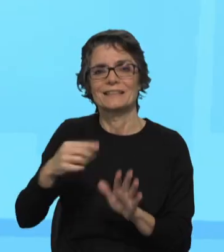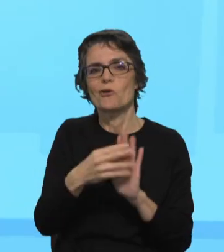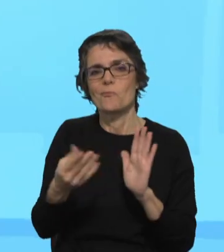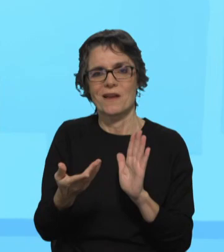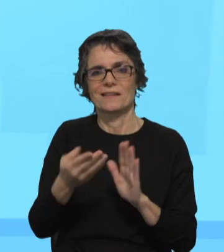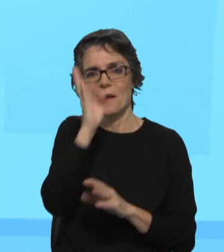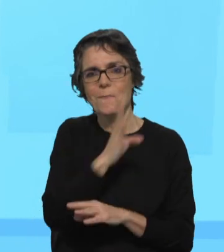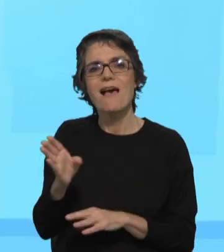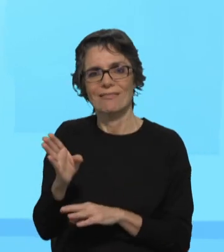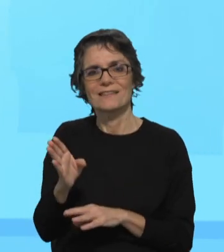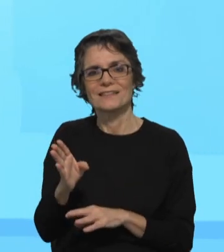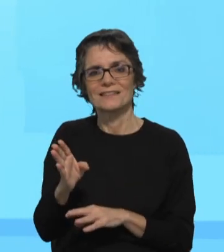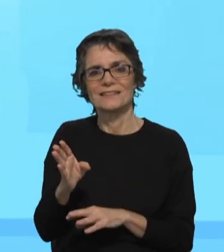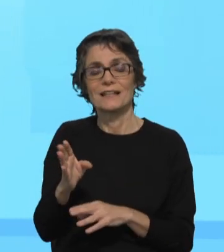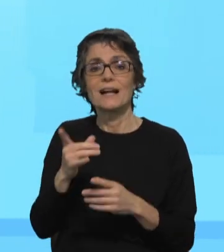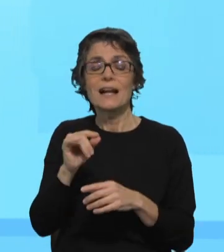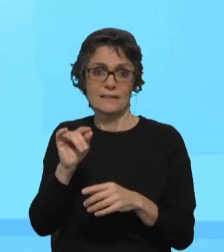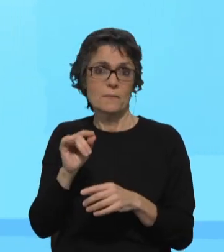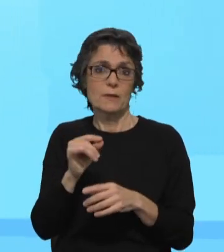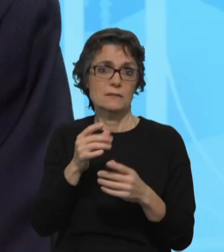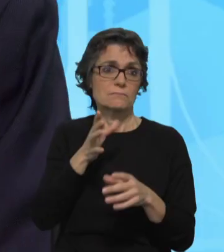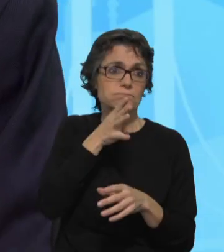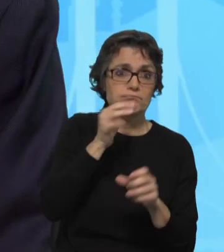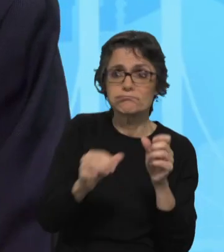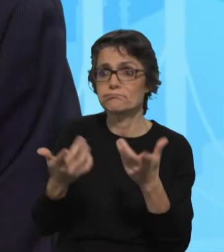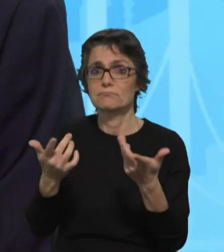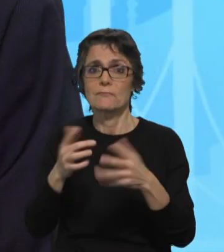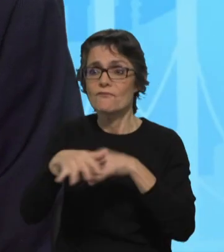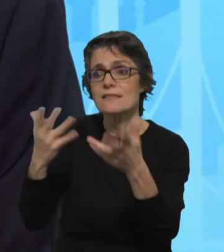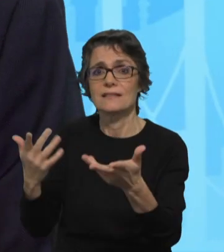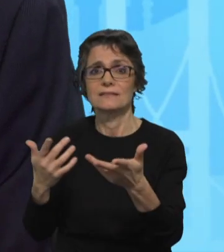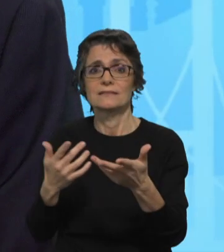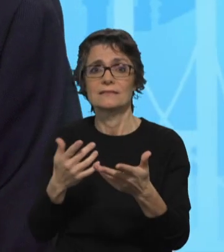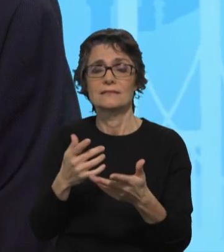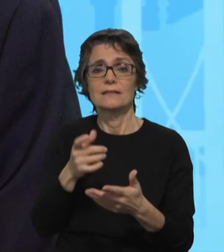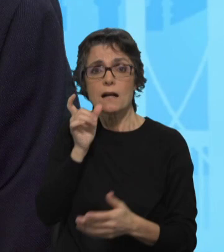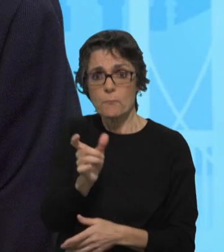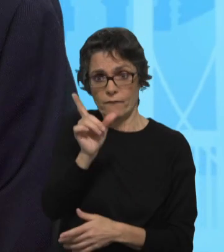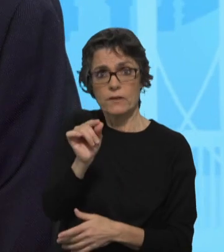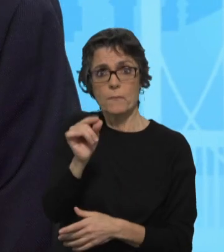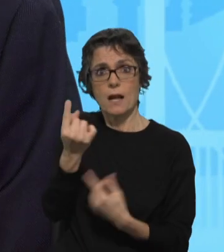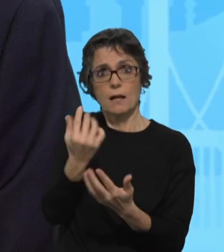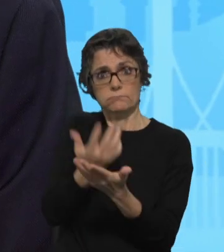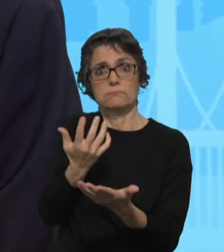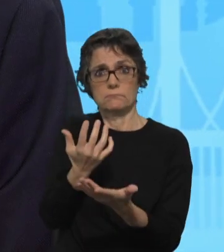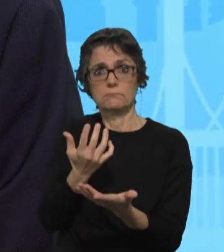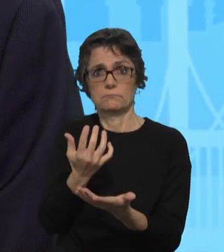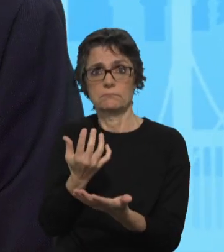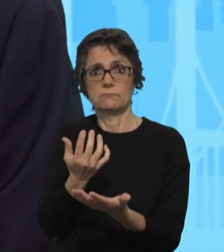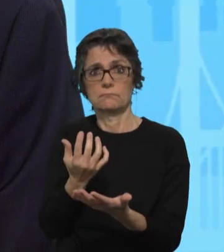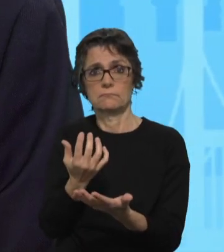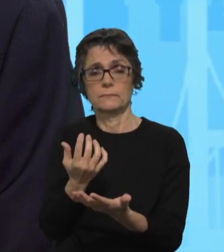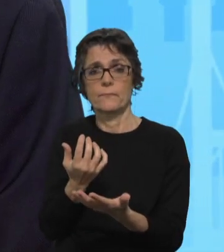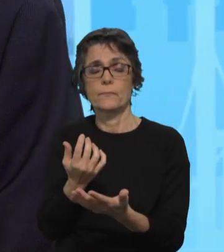seja, às vezes os gestos precisam da legenda, precisam de ser nomeados, precisam de ser ditos. A palavra também é um acontecimento. E, portanto,